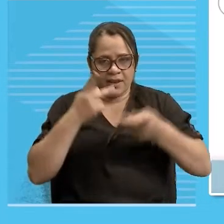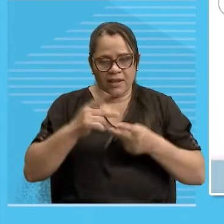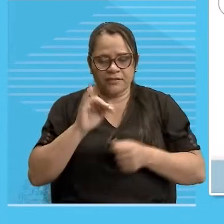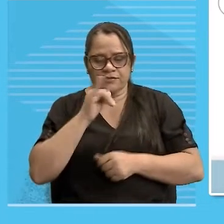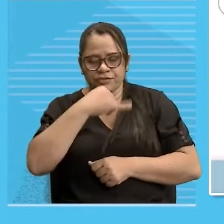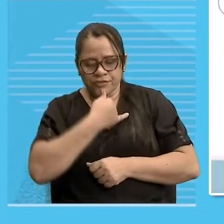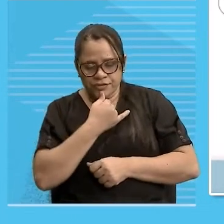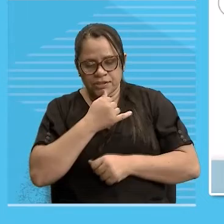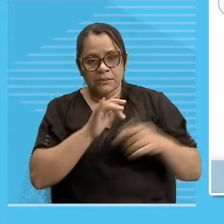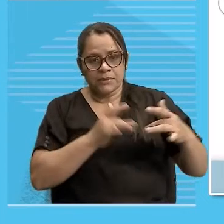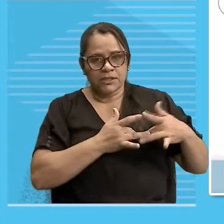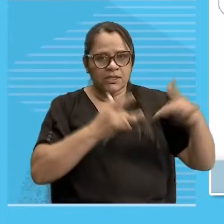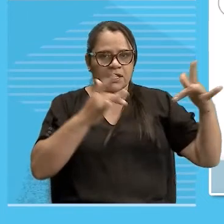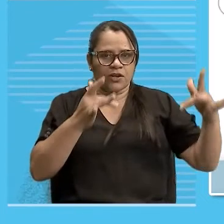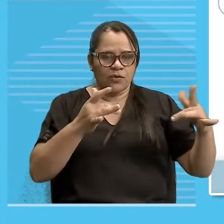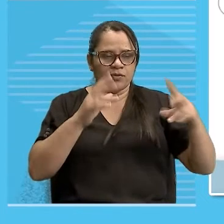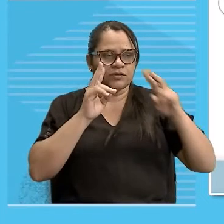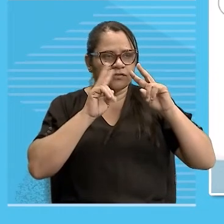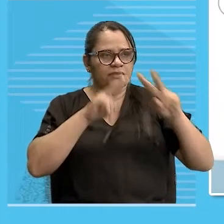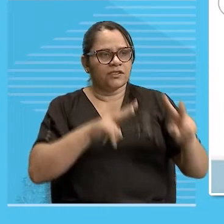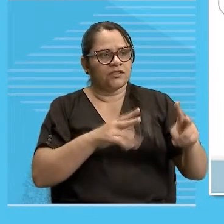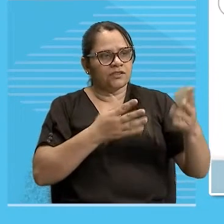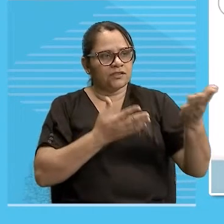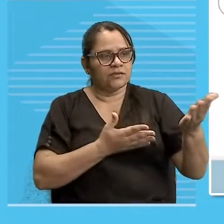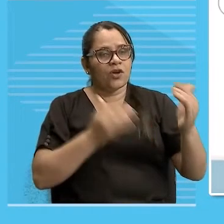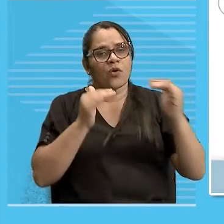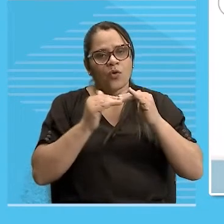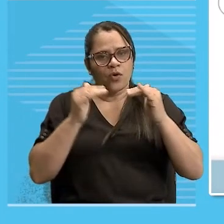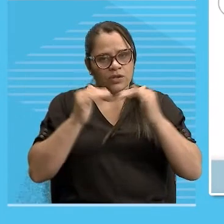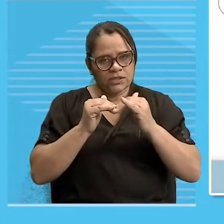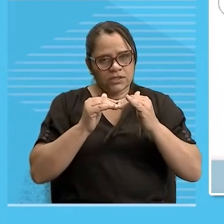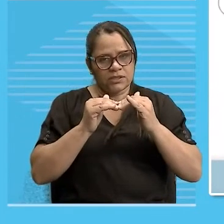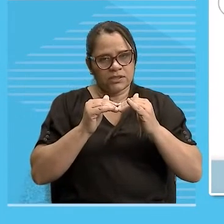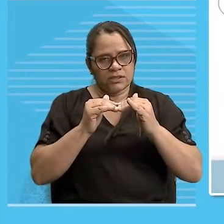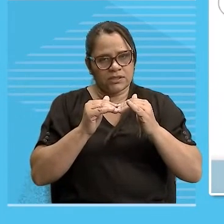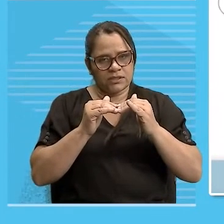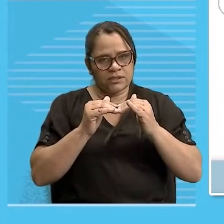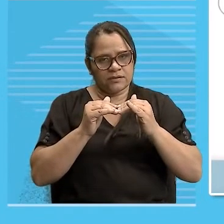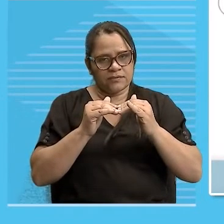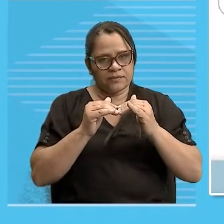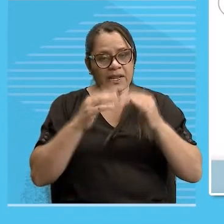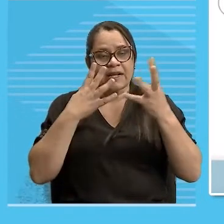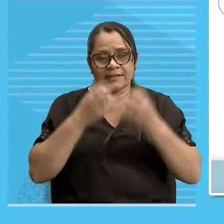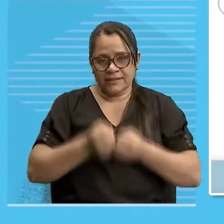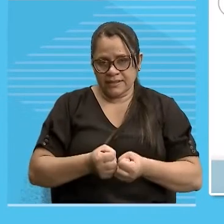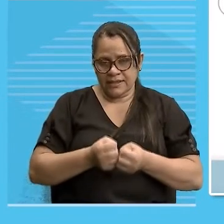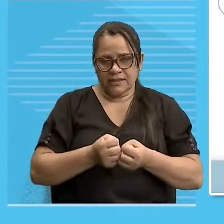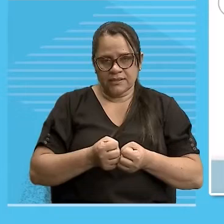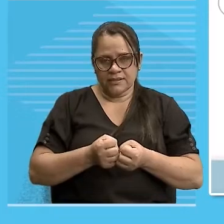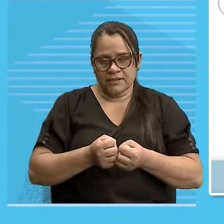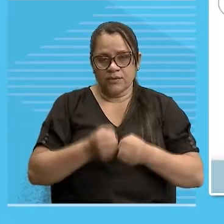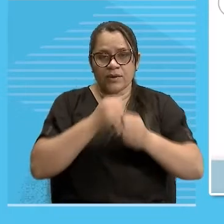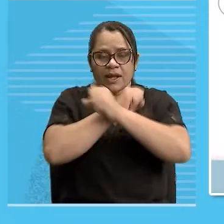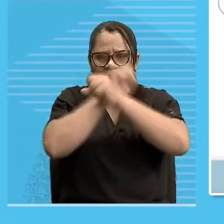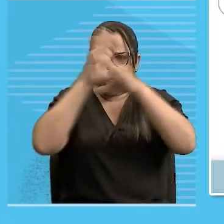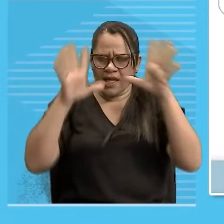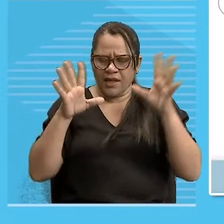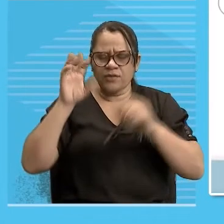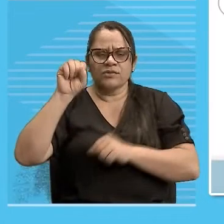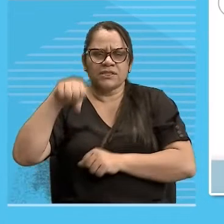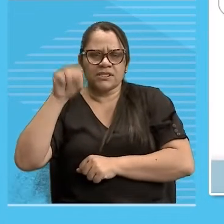Surpresa, puxa, meu Deus, já li. Concordância, ou seja, anuência, aceitação, contundência. Claro,